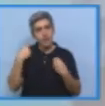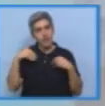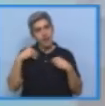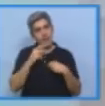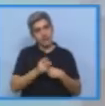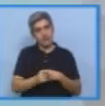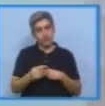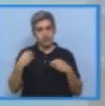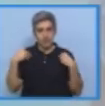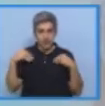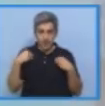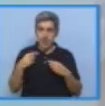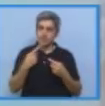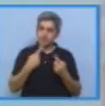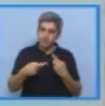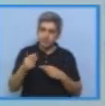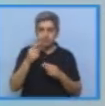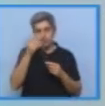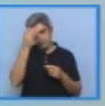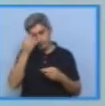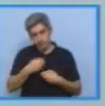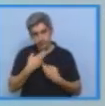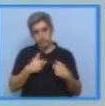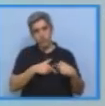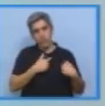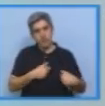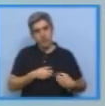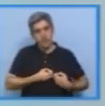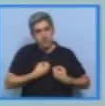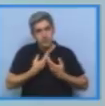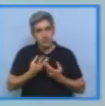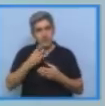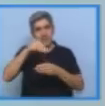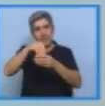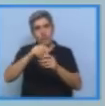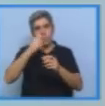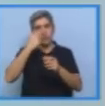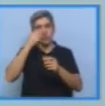facto, e treinamos a pôr o coração também diante dos outros, como é